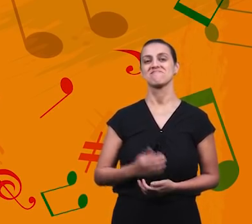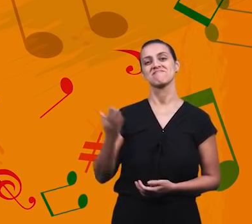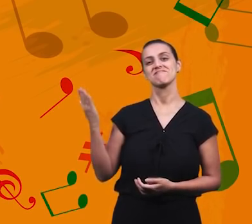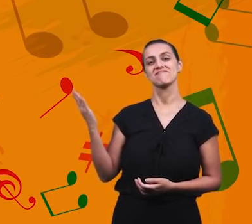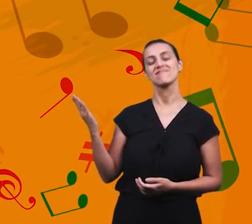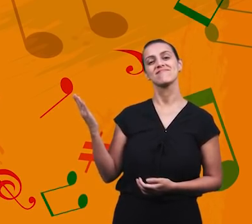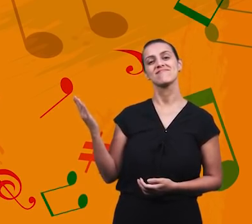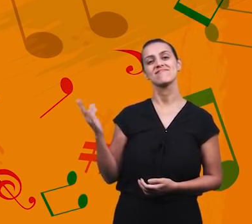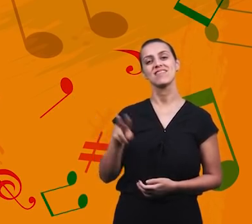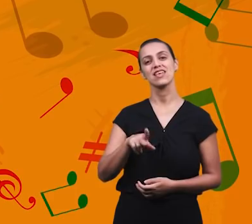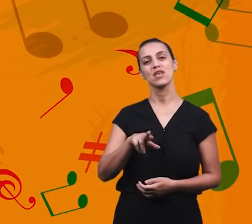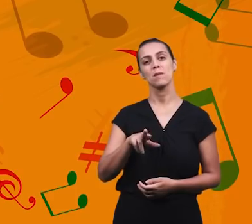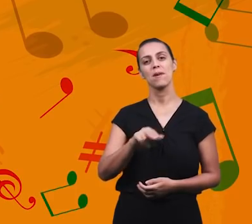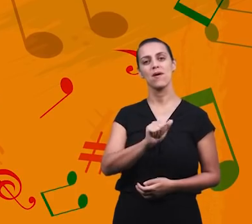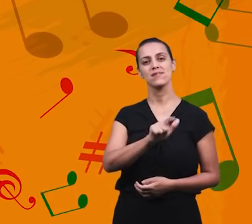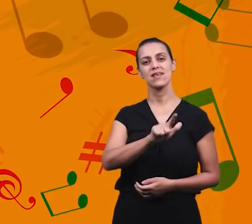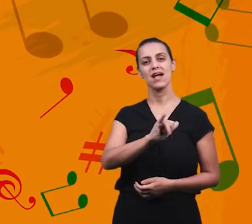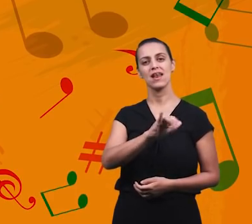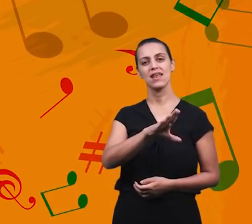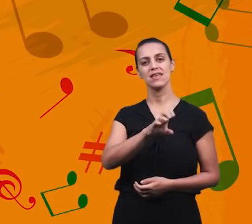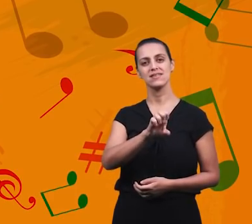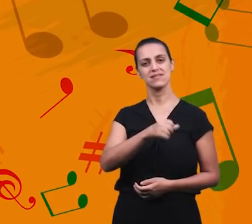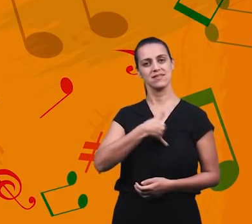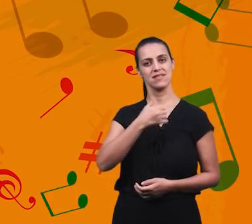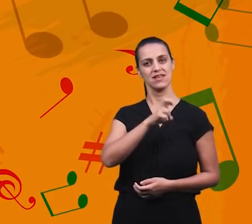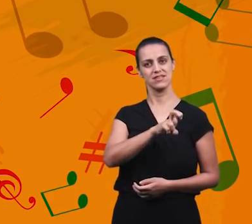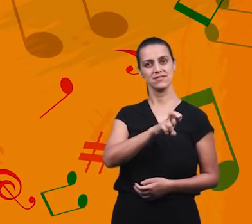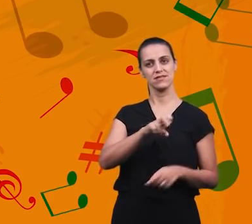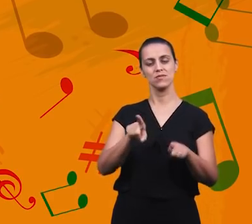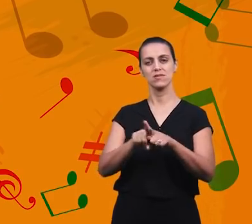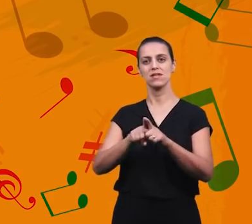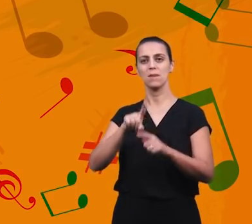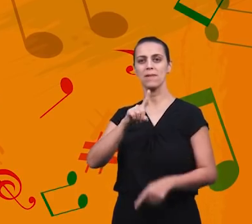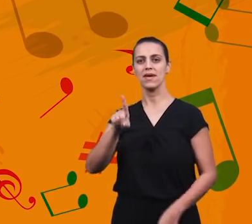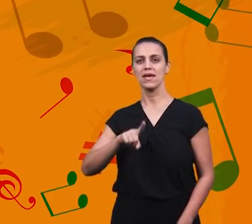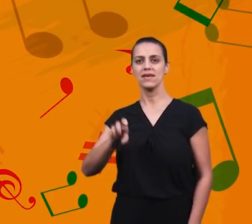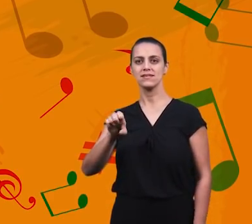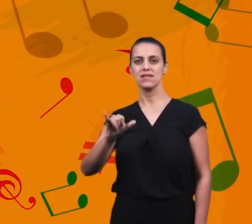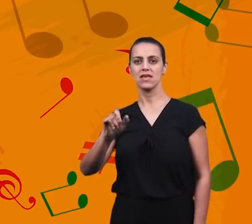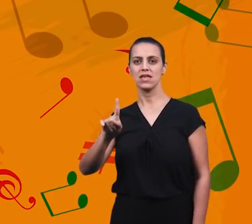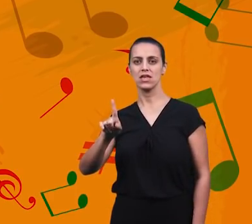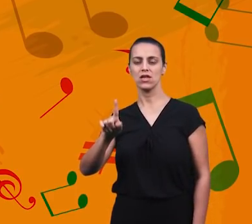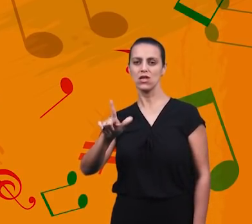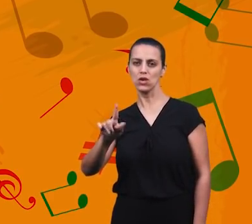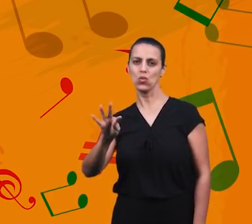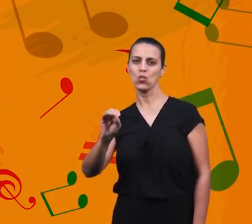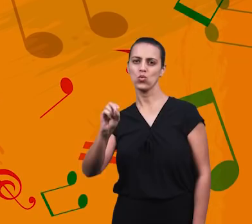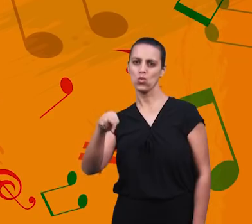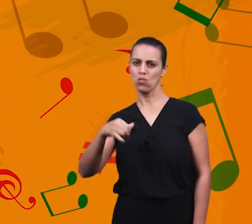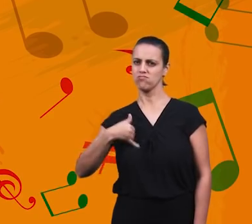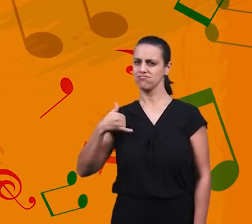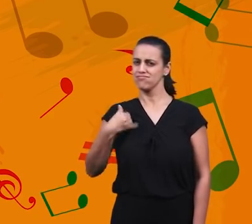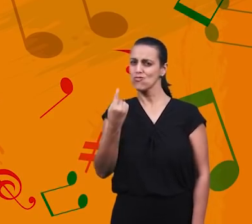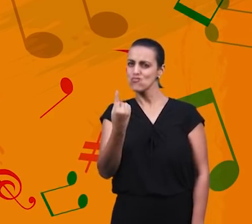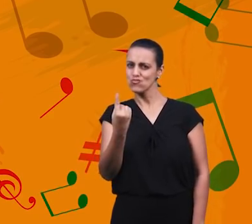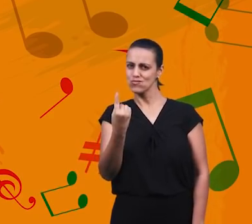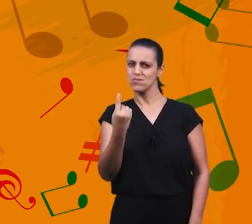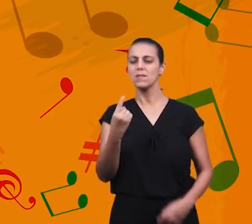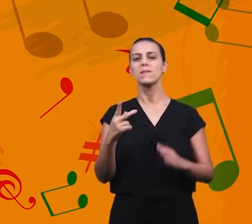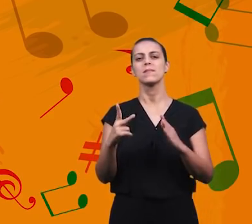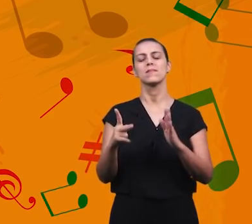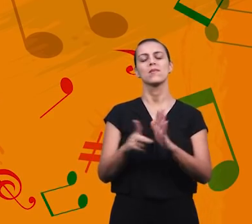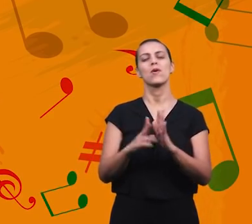Esses são os irmãos Alice, de 5 anos, e Zeilton, de 1 ano, Marabá,